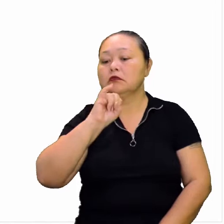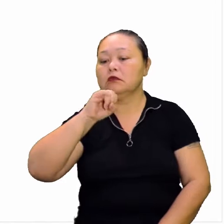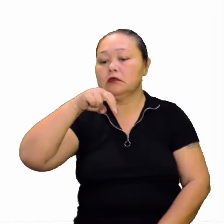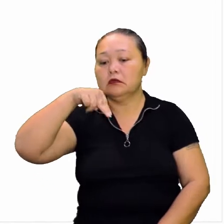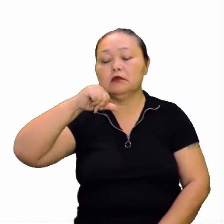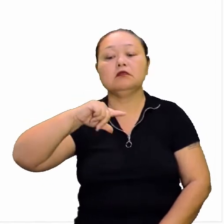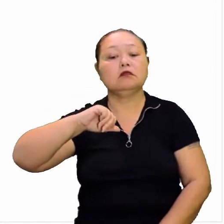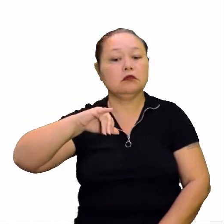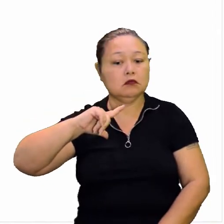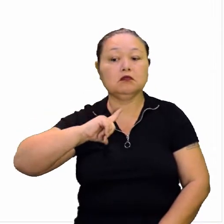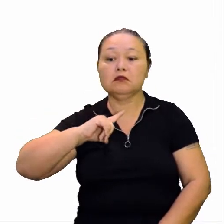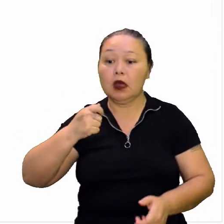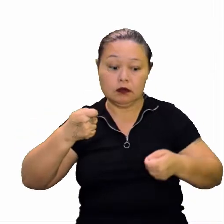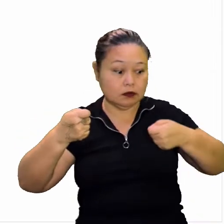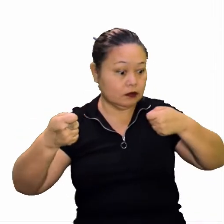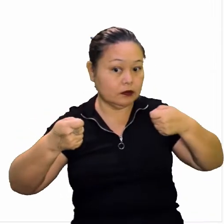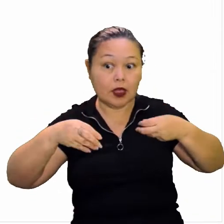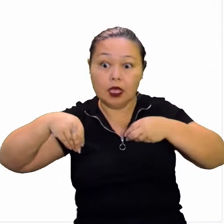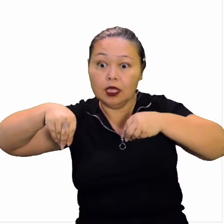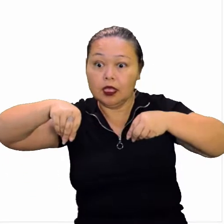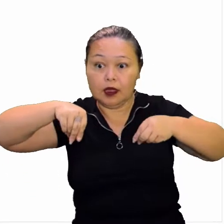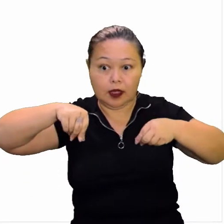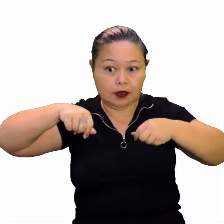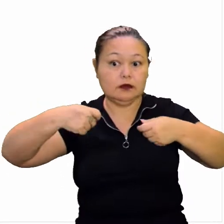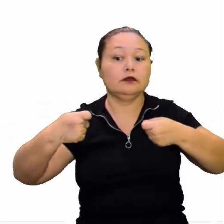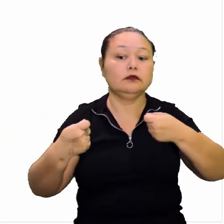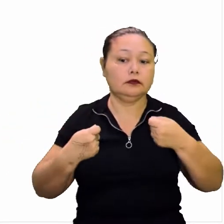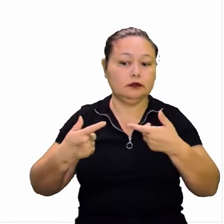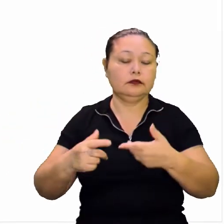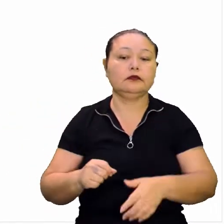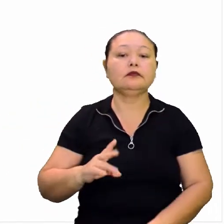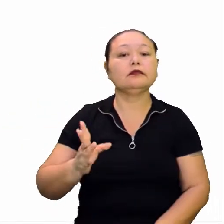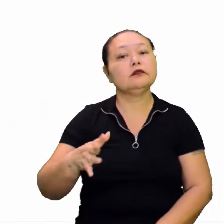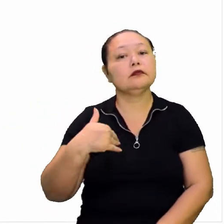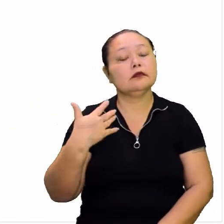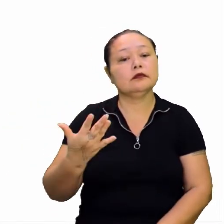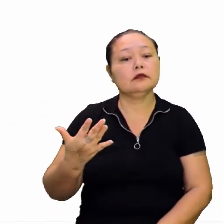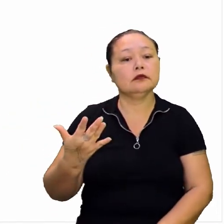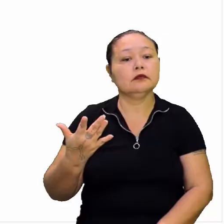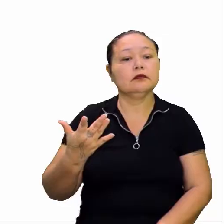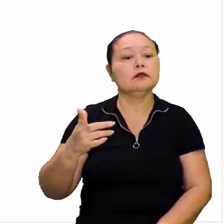muito disputada. E aí, vem para mim,